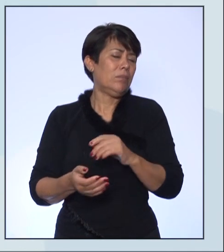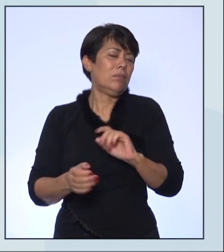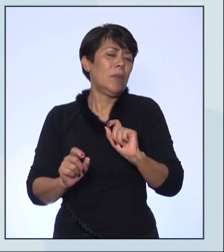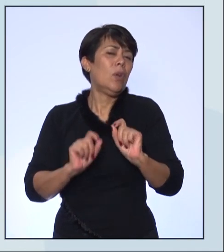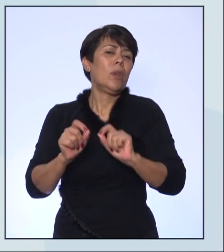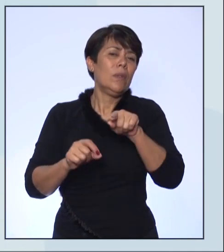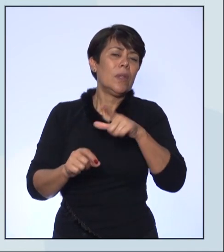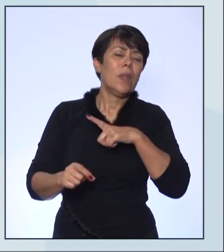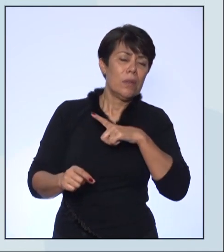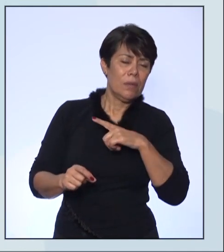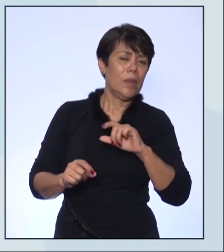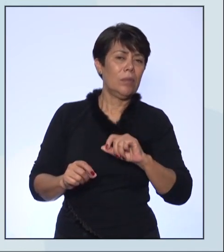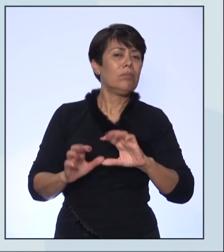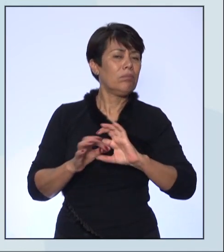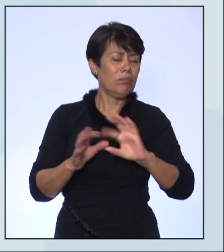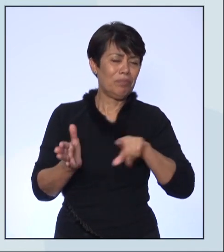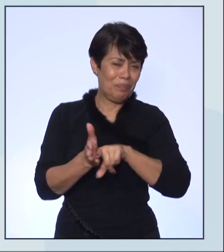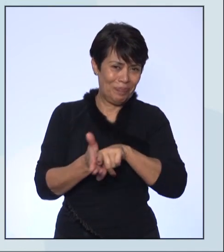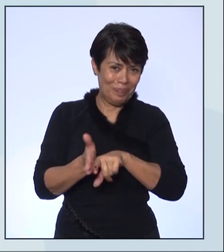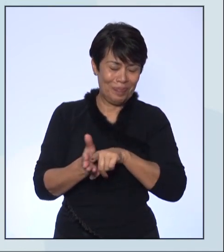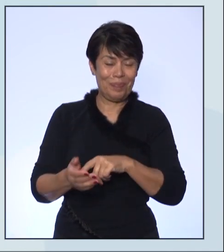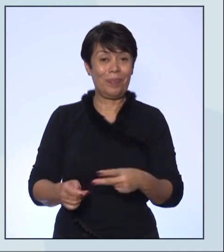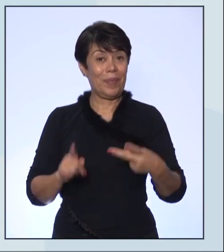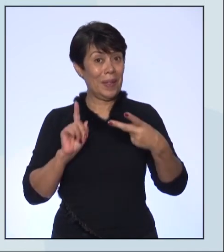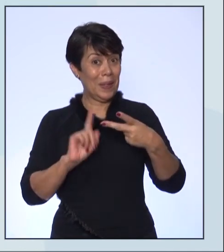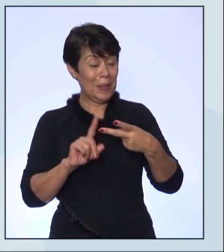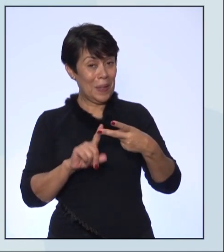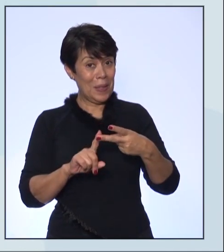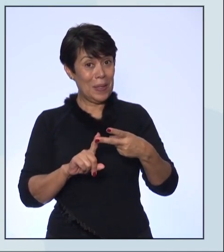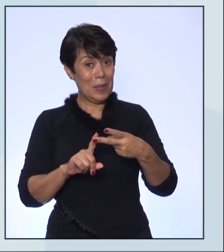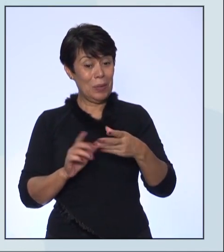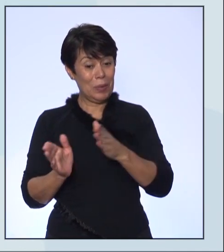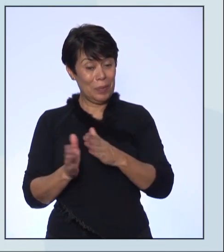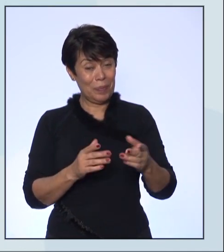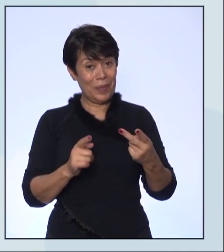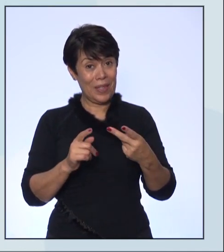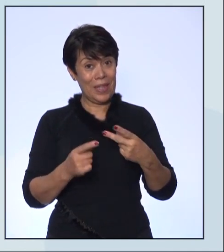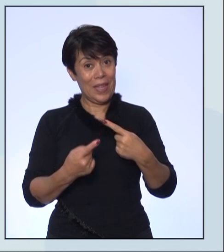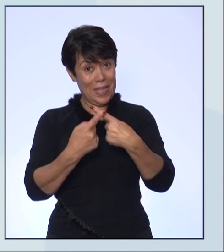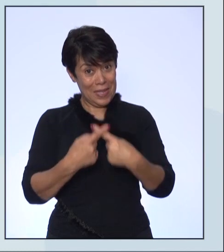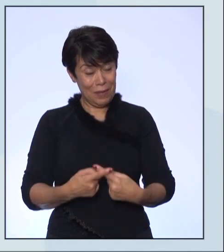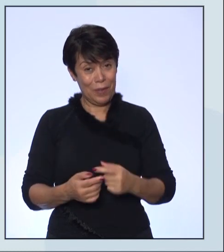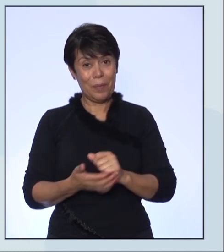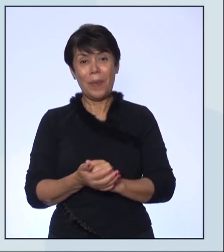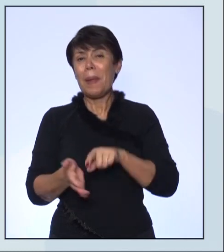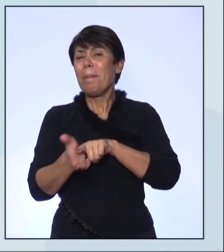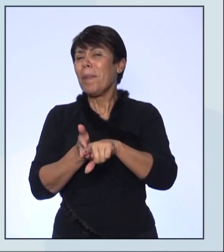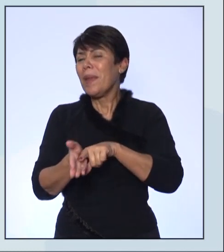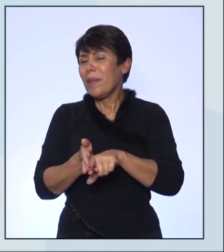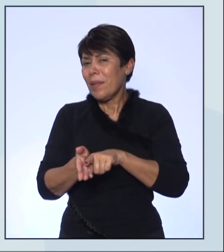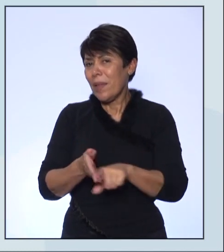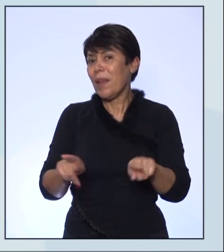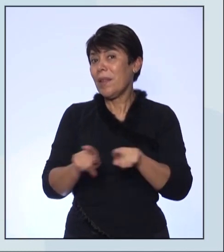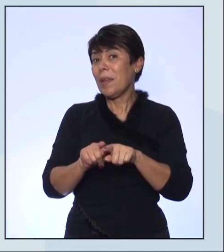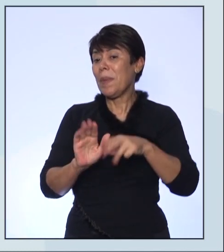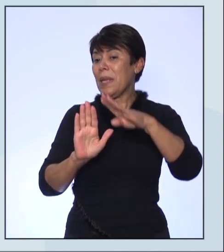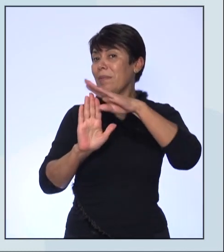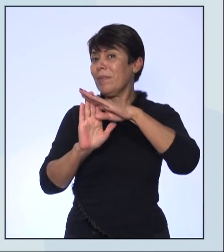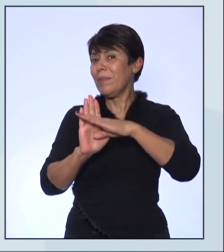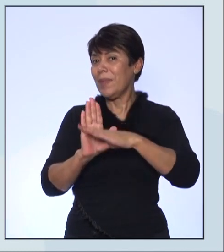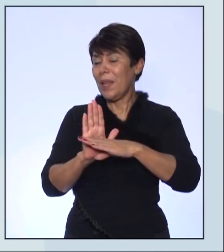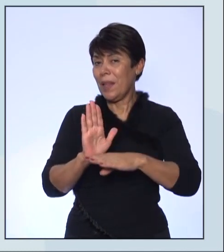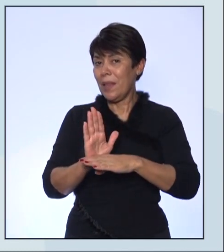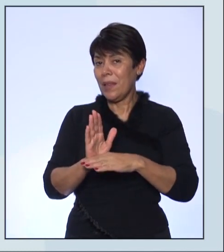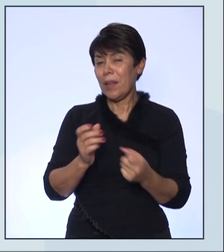à mão, tá? Segunda parte desse desafio, pesquisar e fazer uma lista de alguns